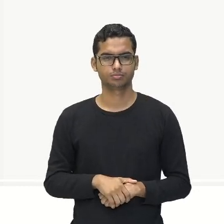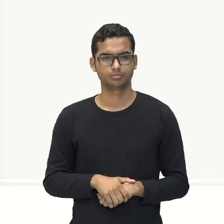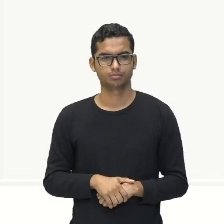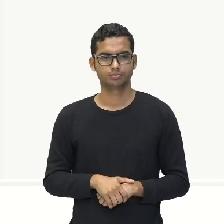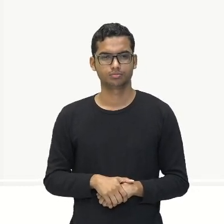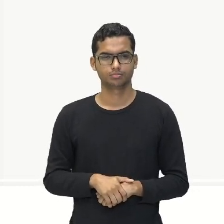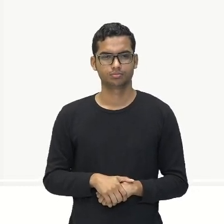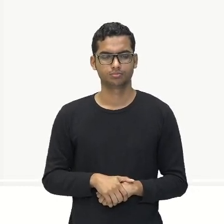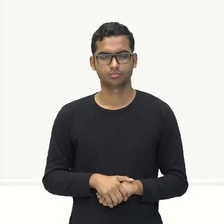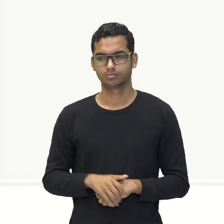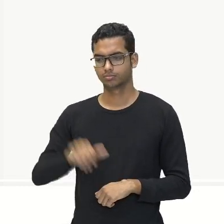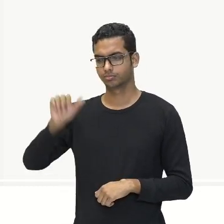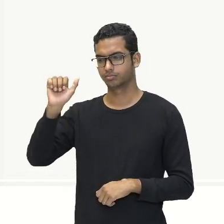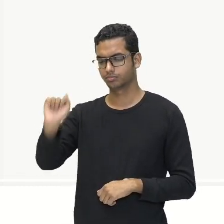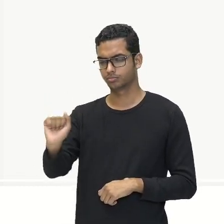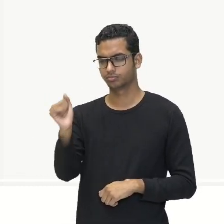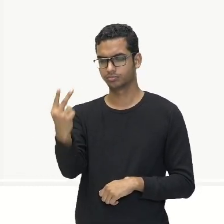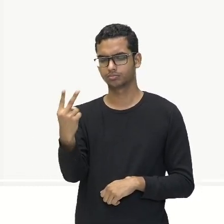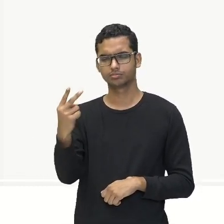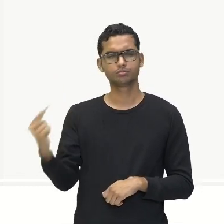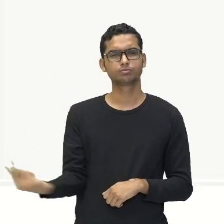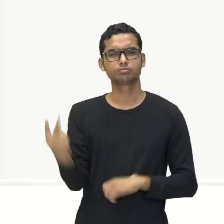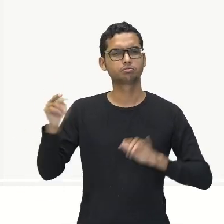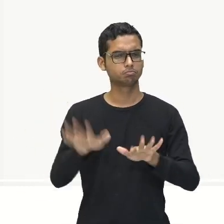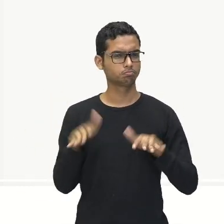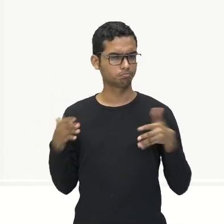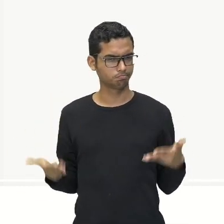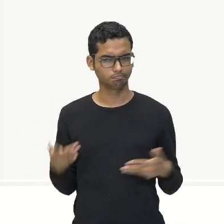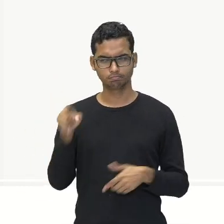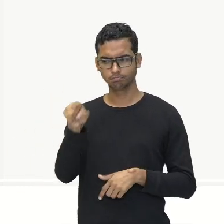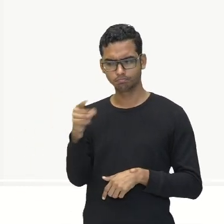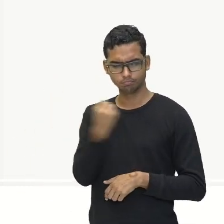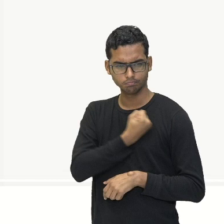termo aqui. Quanto vale esse termo?